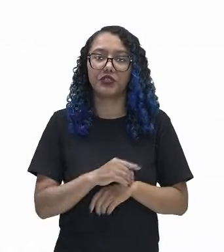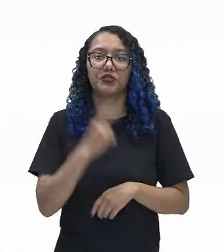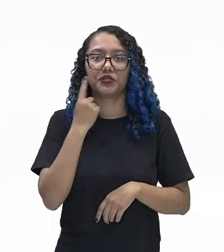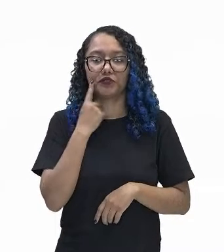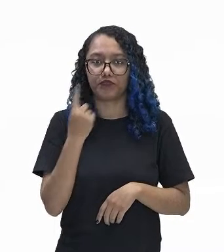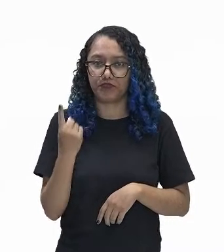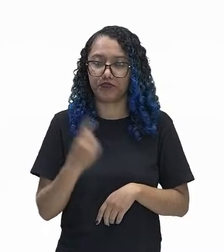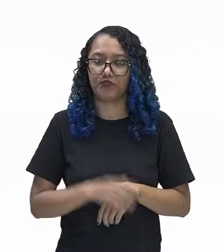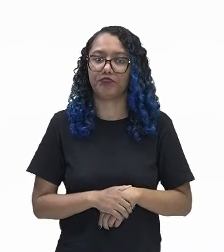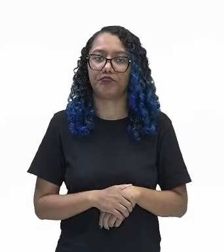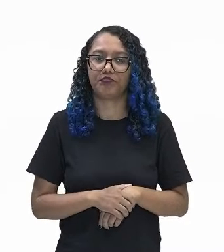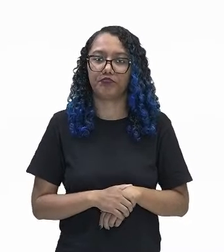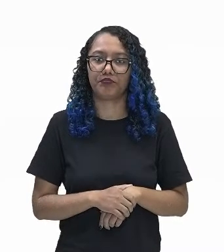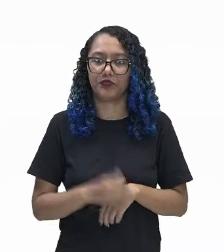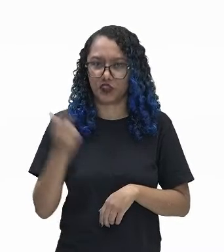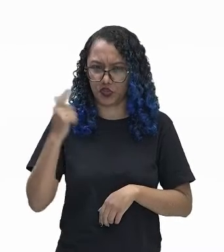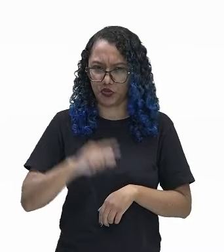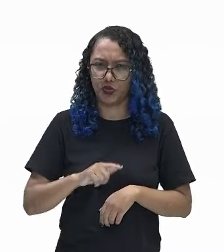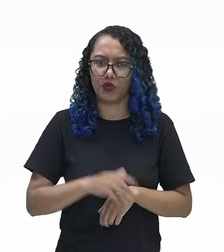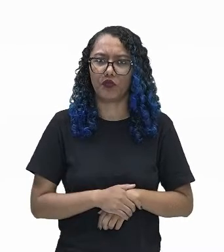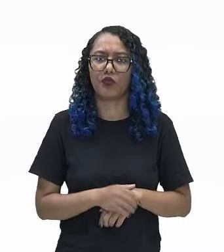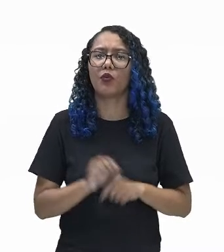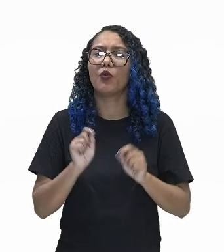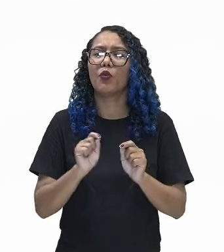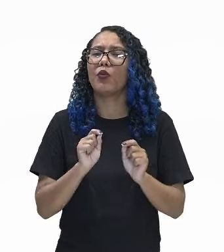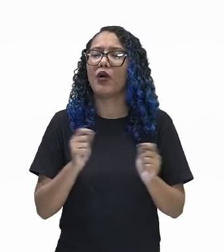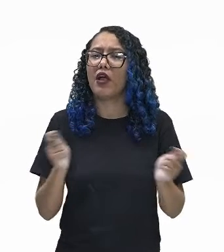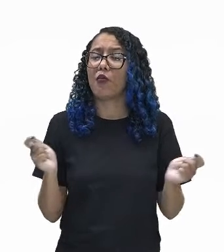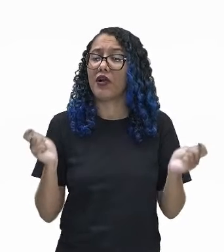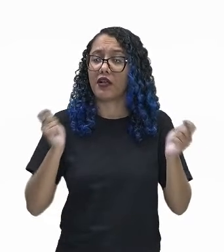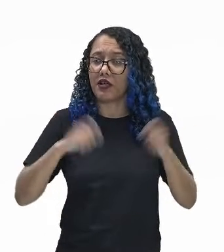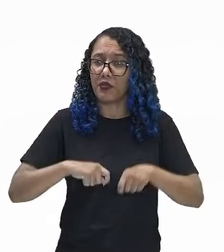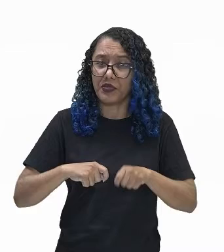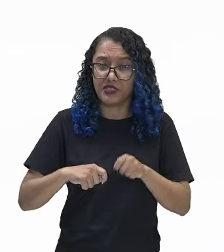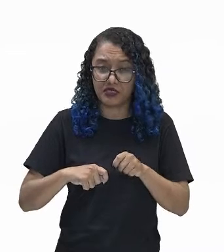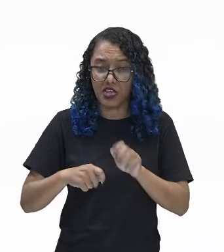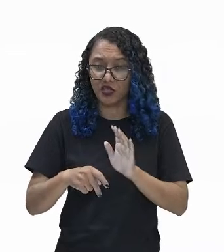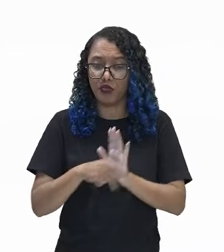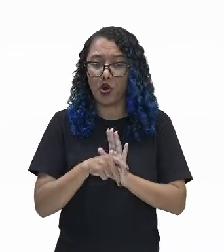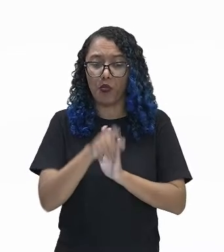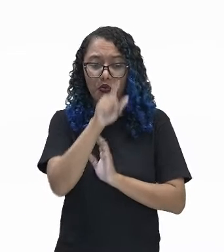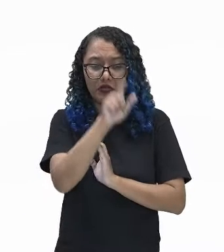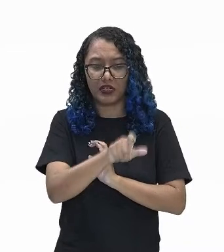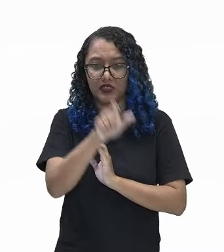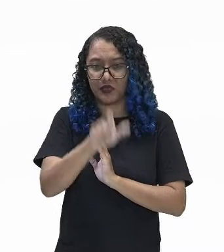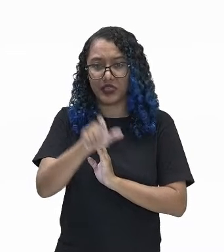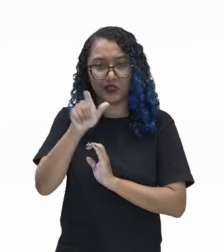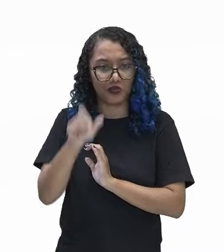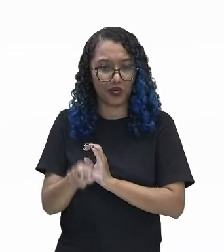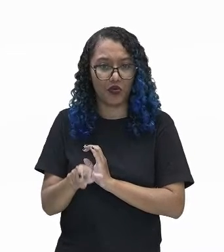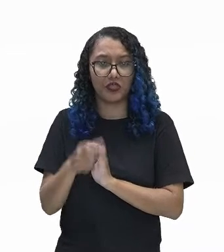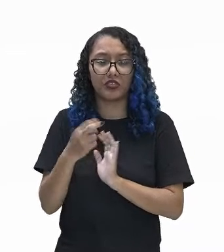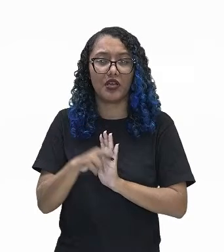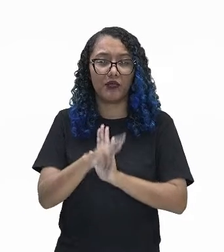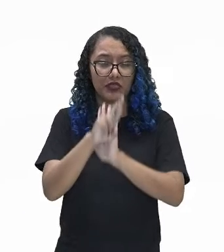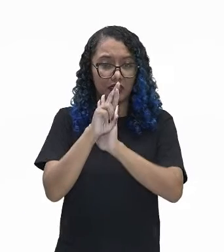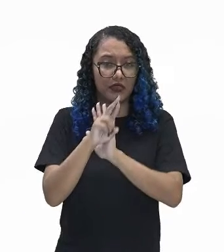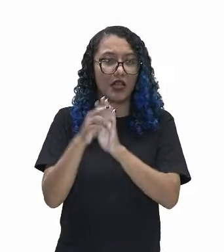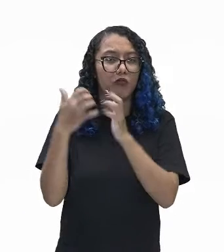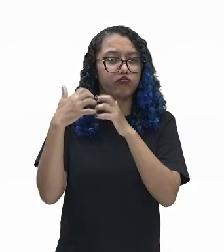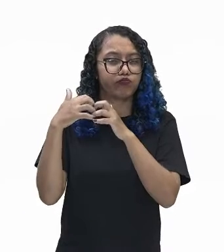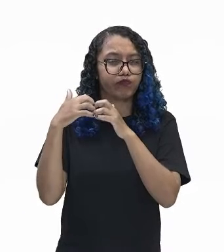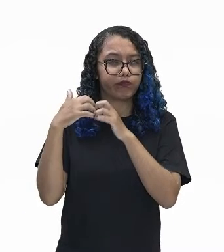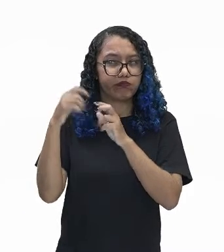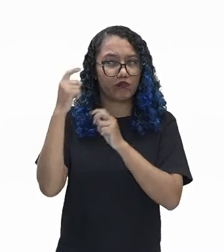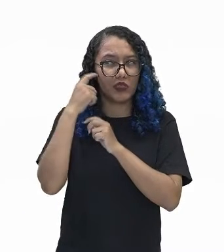A linguagem, ele já fala que é propriedade do ser humano, né? De representar o pensamento. Então,